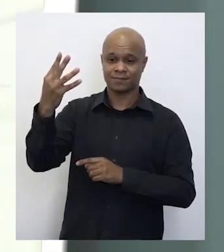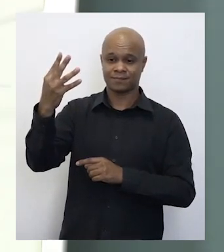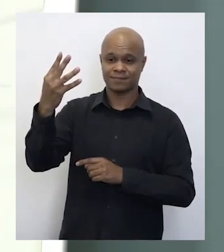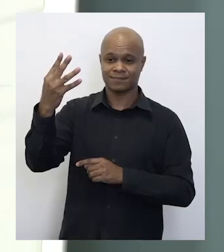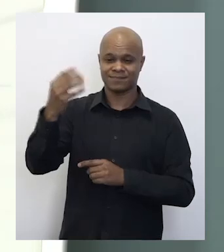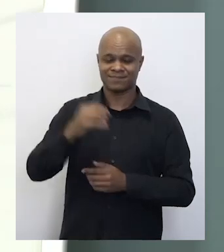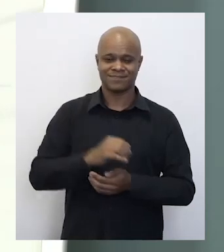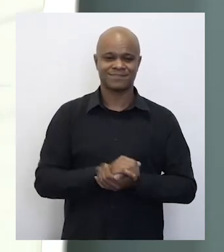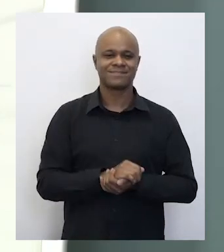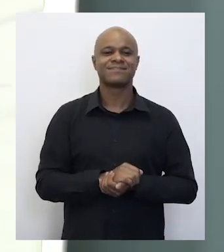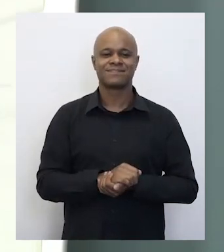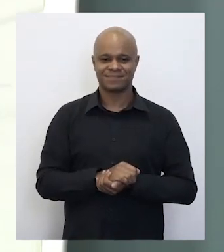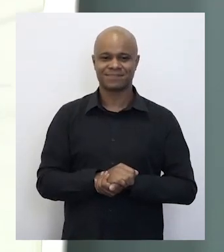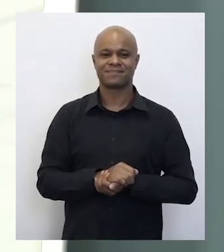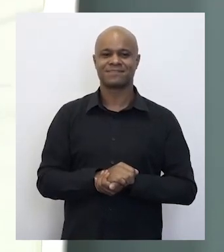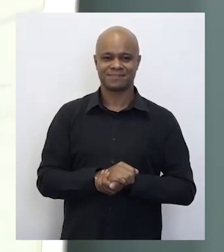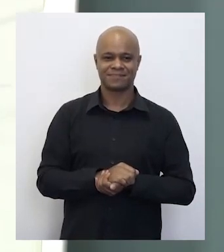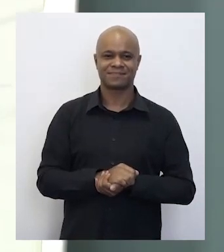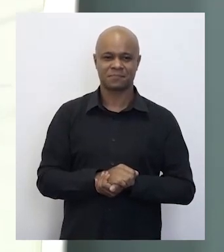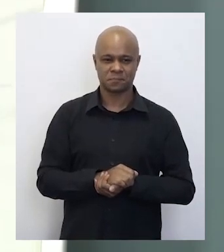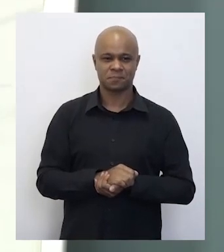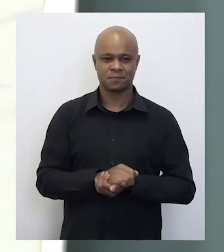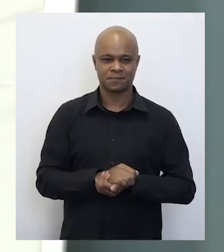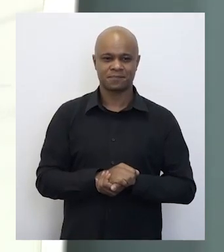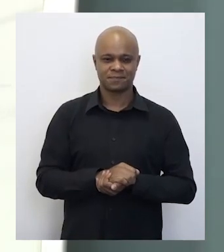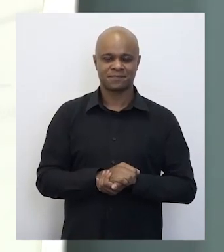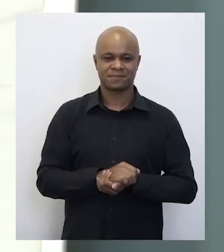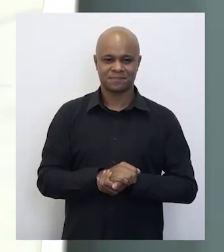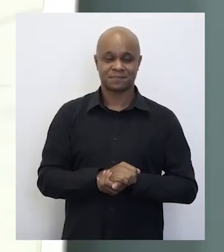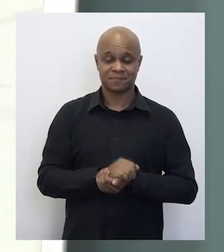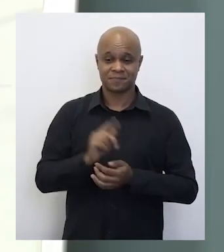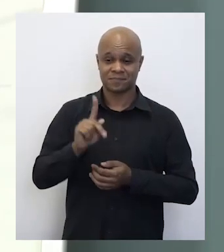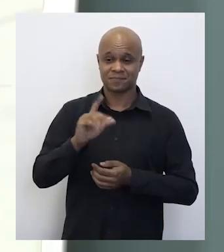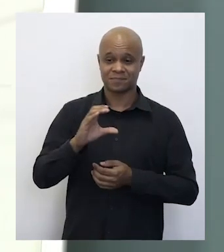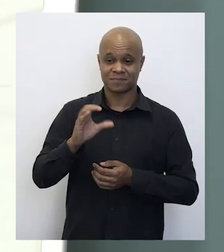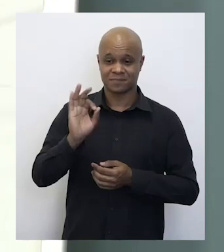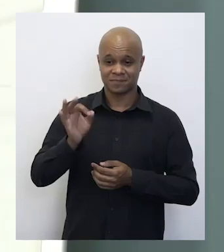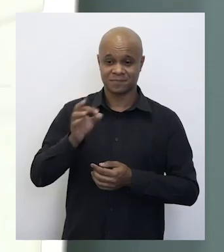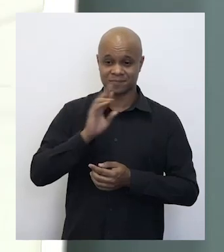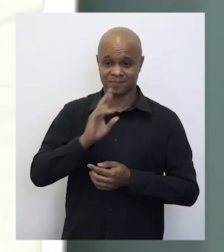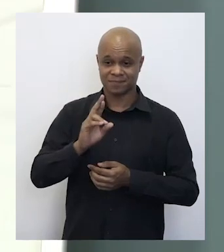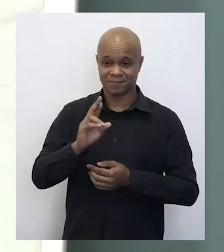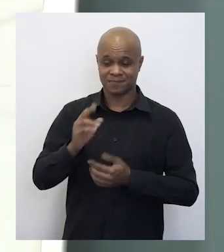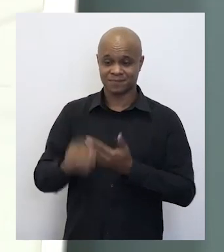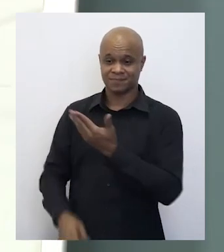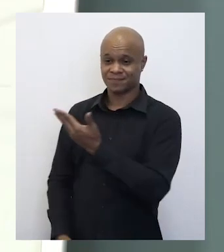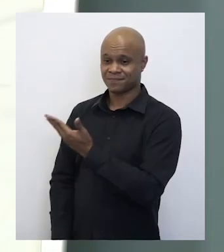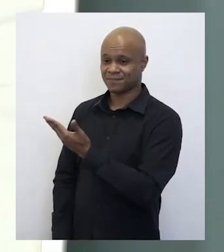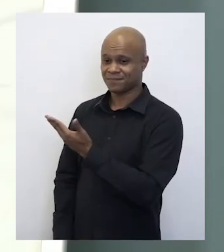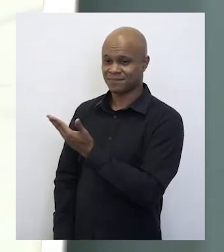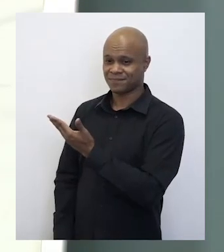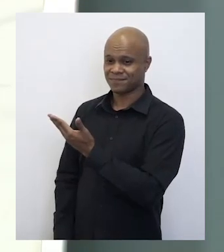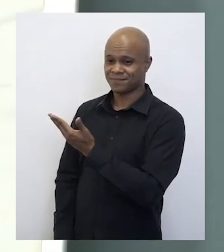para a minha direita, valor negativo. Então, KC do primeiro experimento vai ser 6,78 vezes 10 a menos